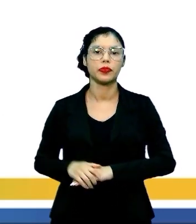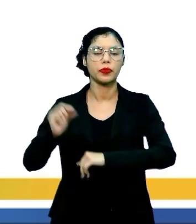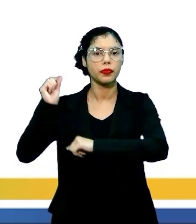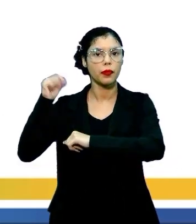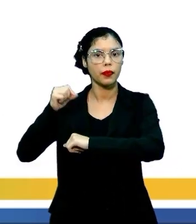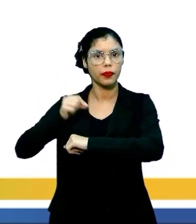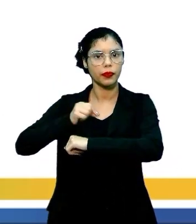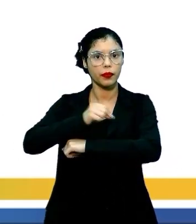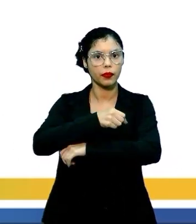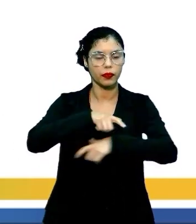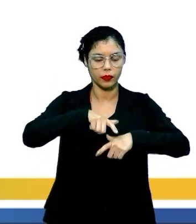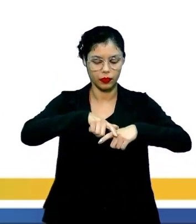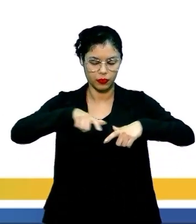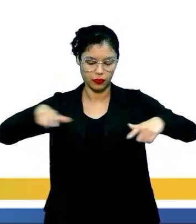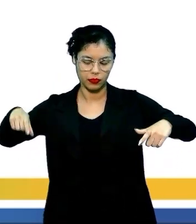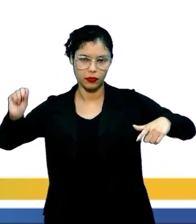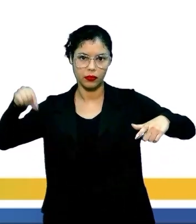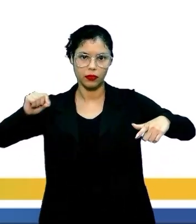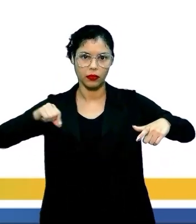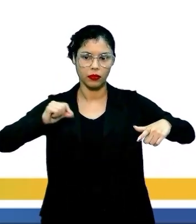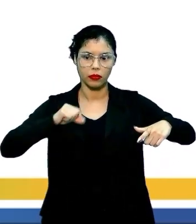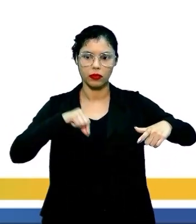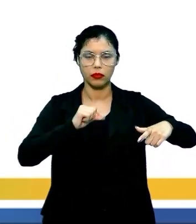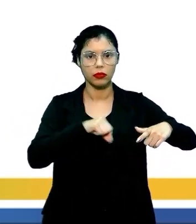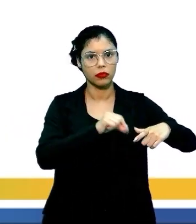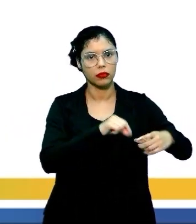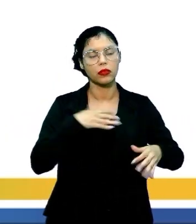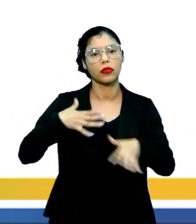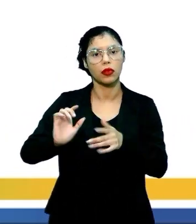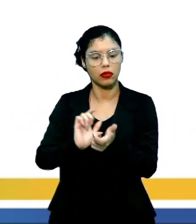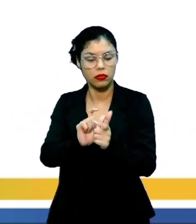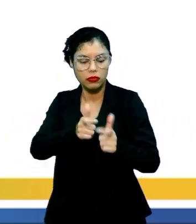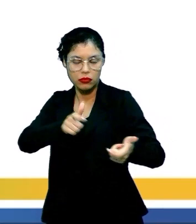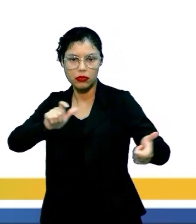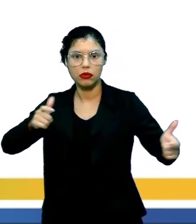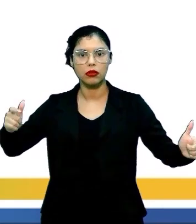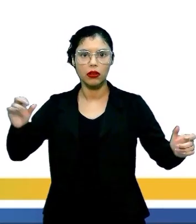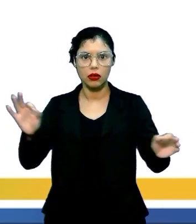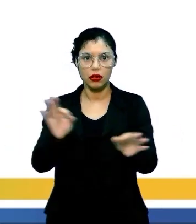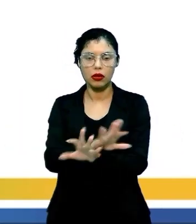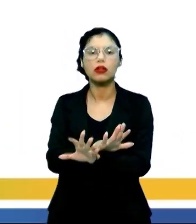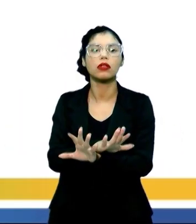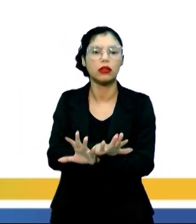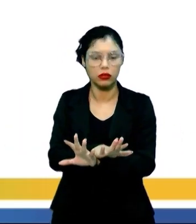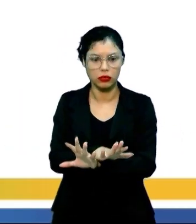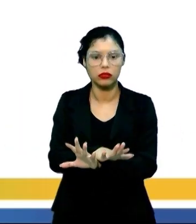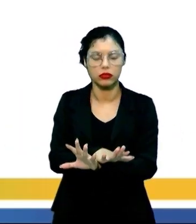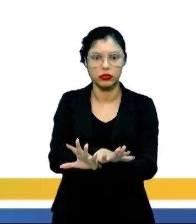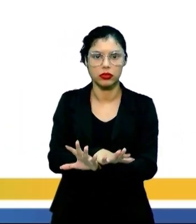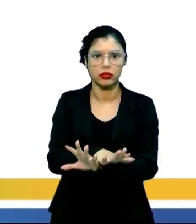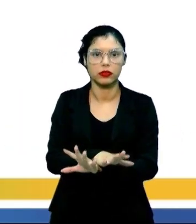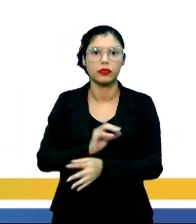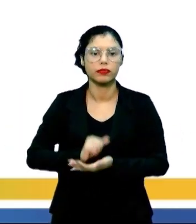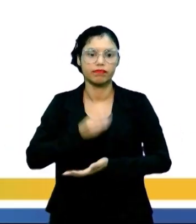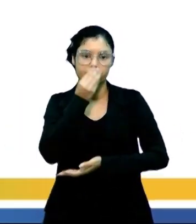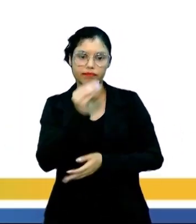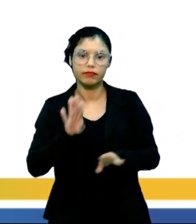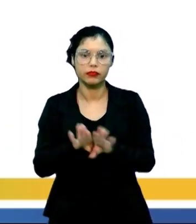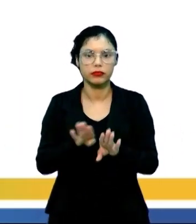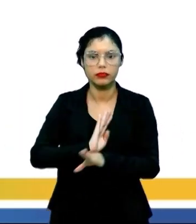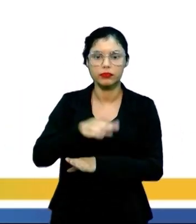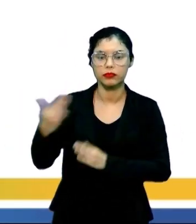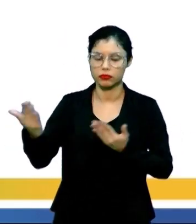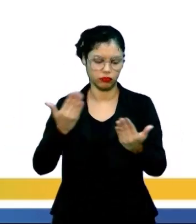em relação a uma calçada. Essa formiga, devido às suas dimensões, ela acaba se tornando desprezível